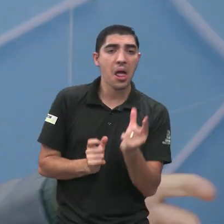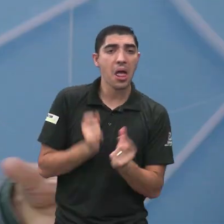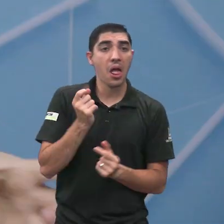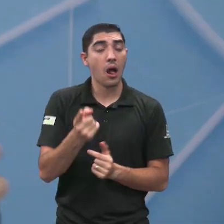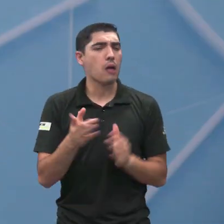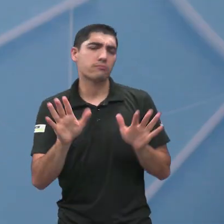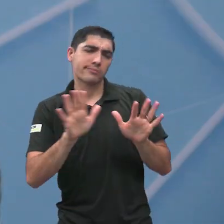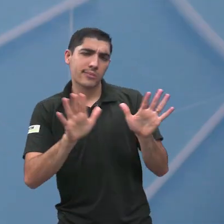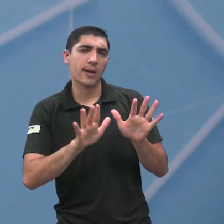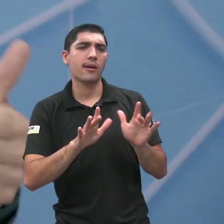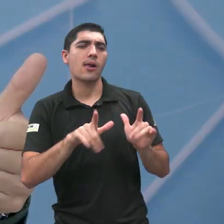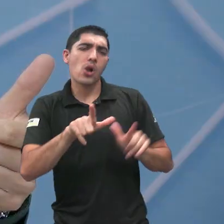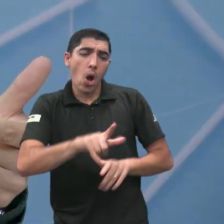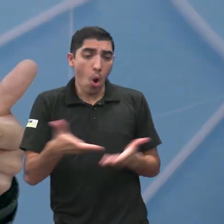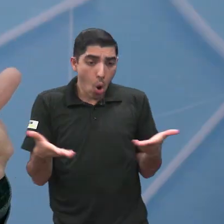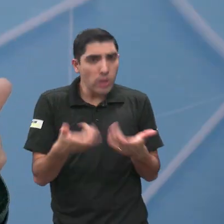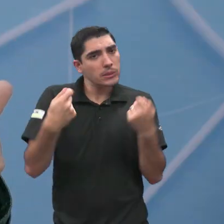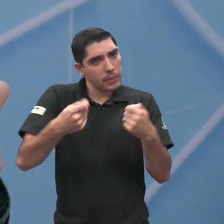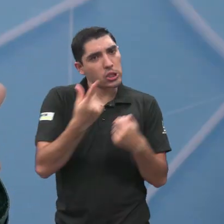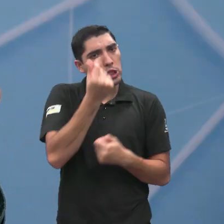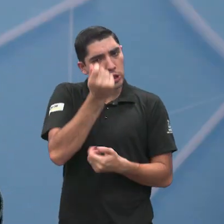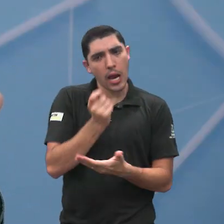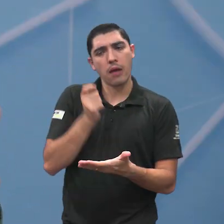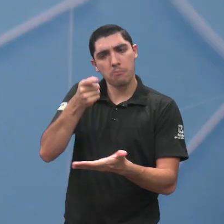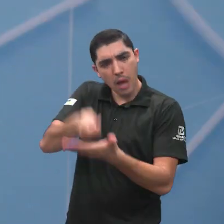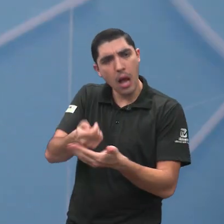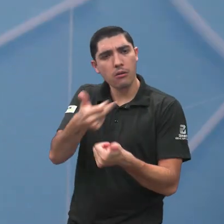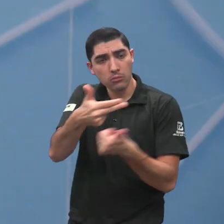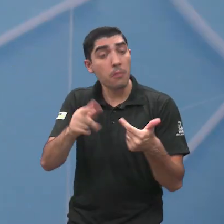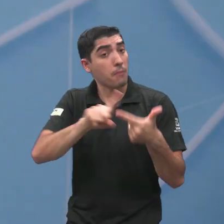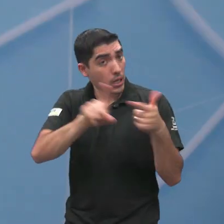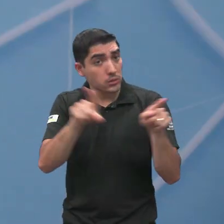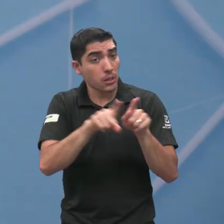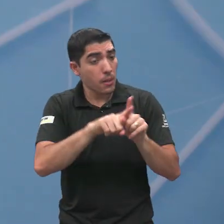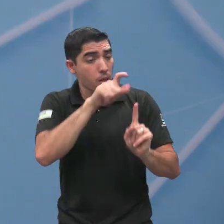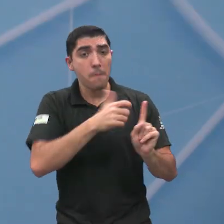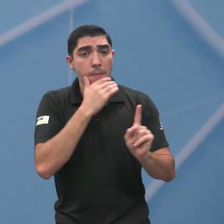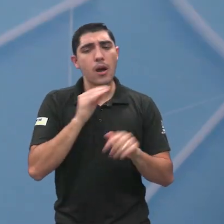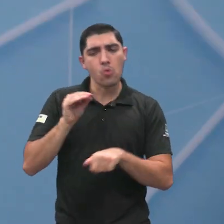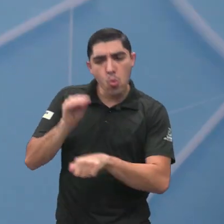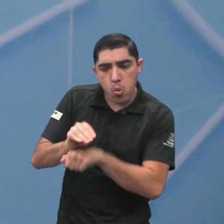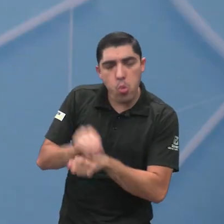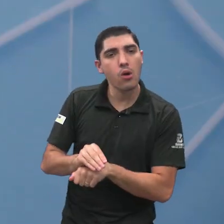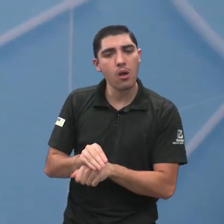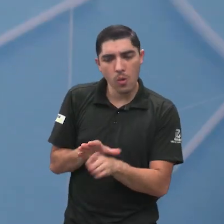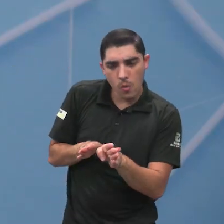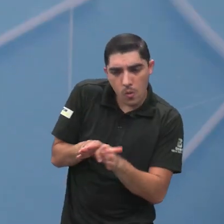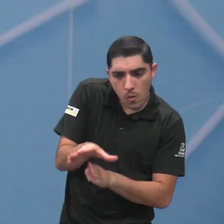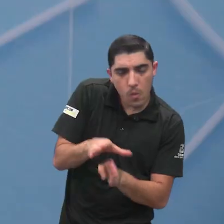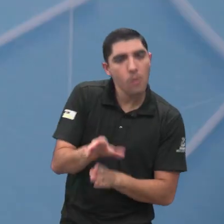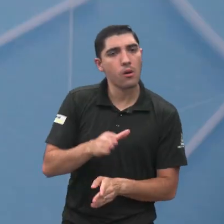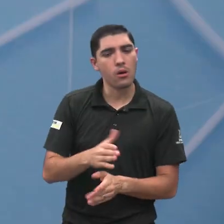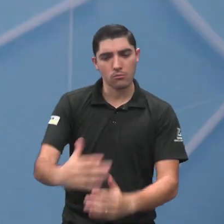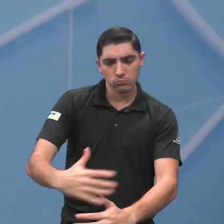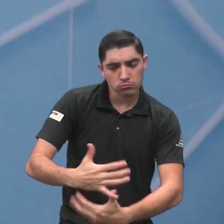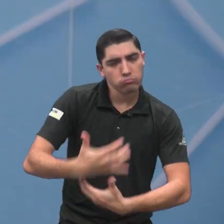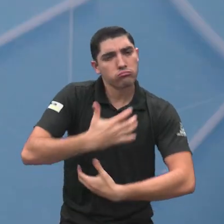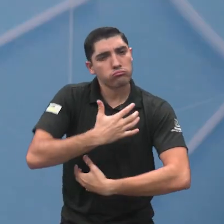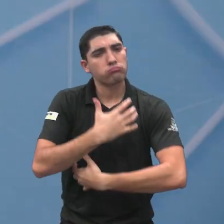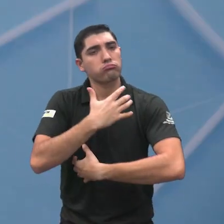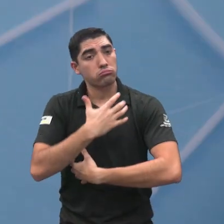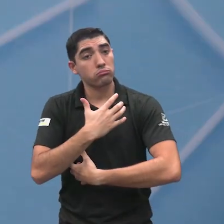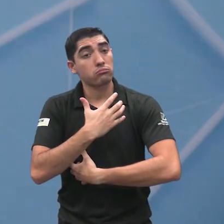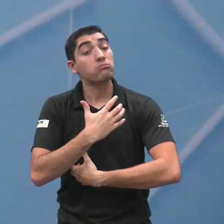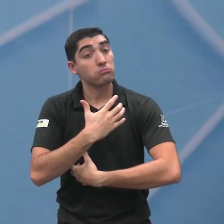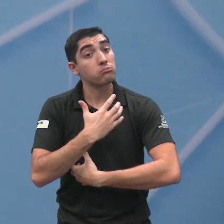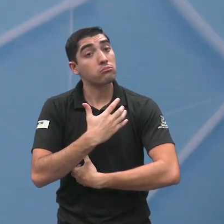de dinheiro, de tarefa, mas ele também cuida, ele também está lá para aconselhar, ele está lá também para dar um colo. Então, nesse sentido que eu